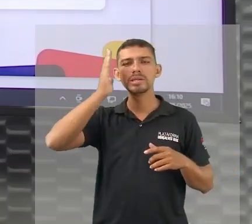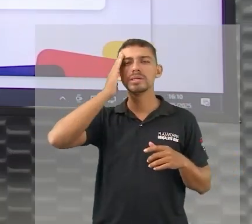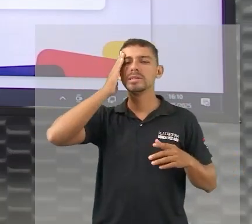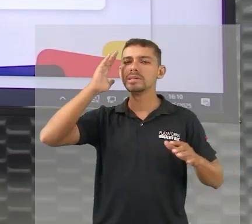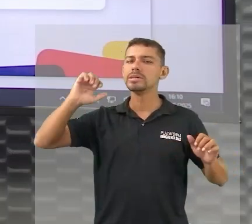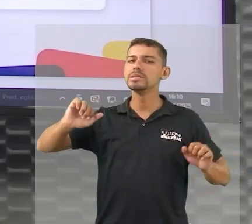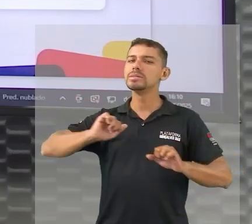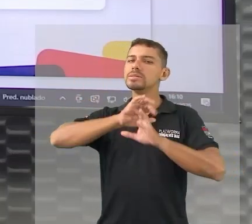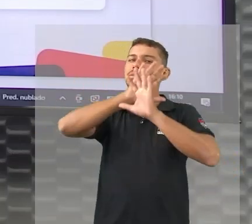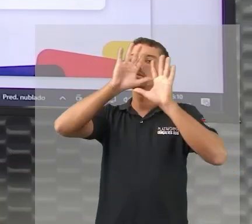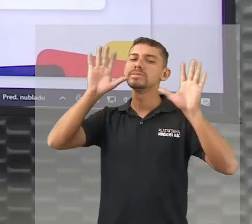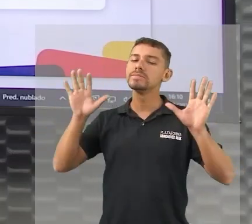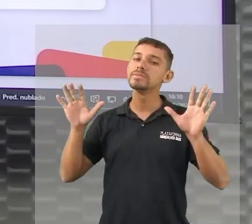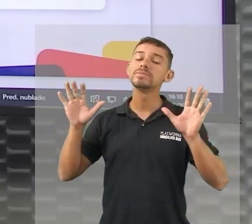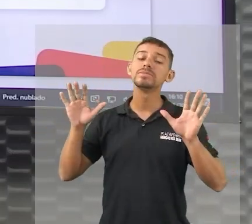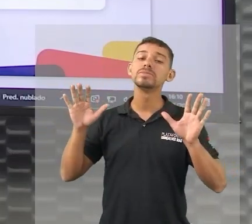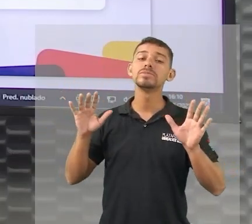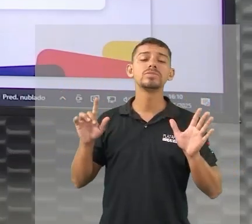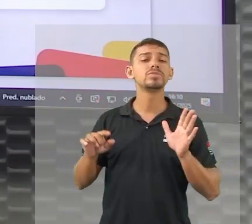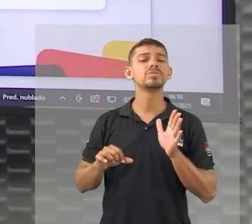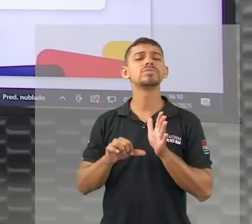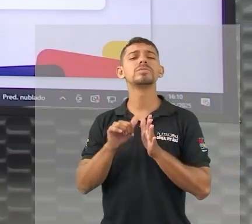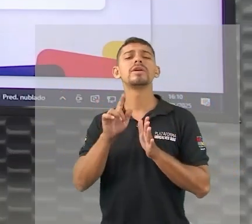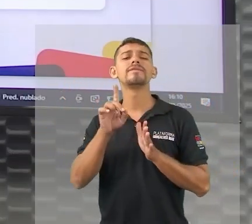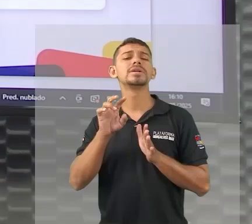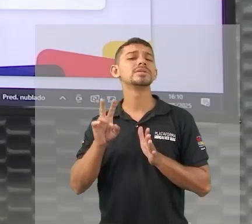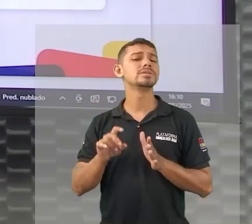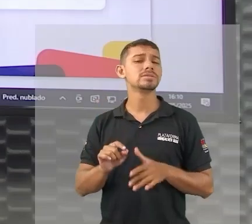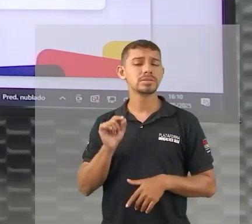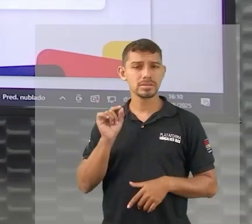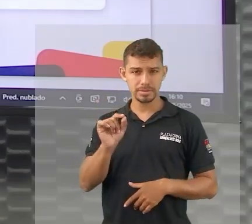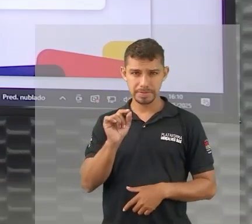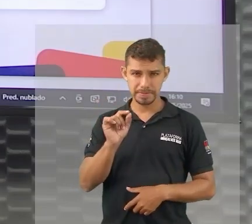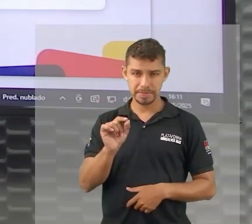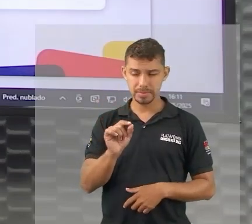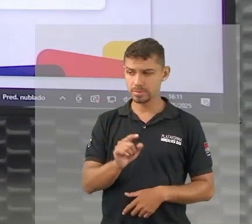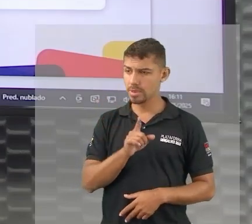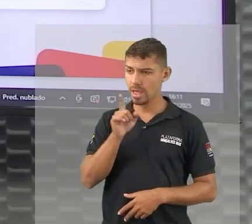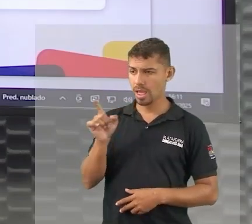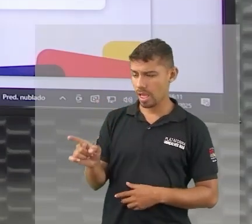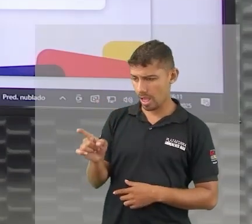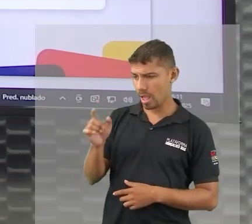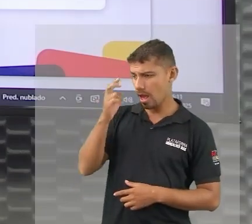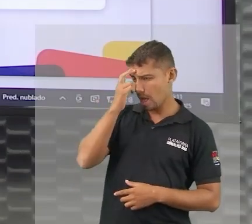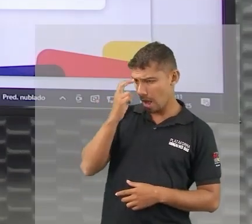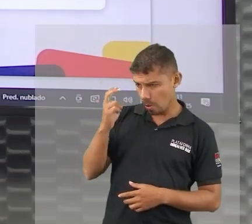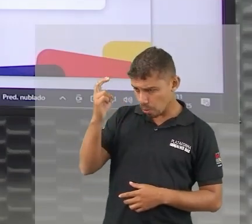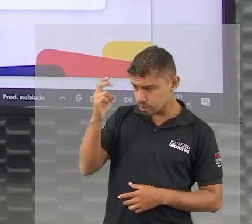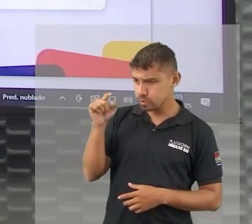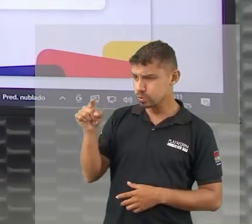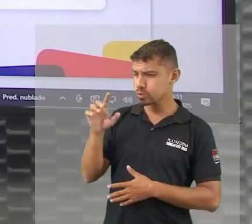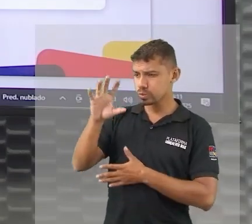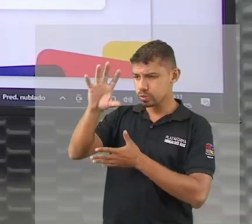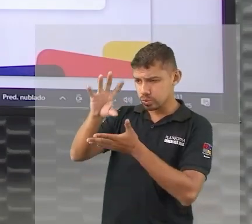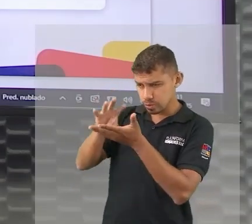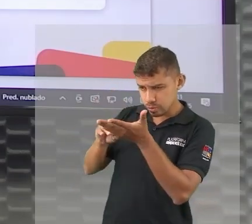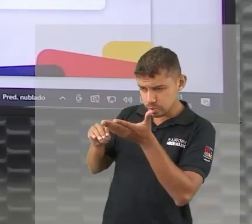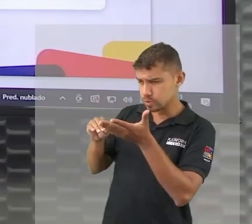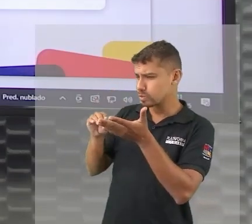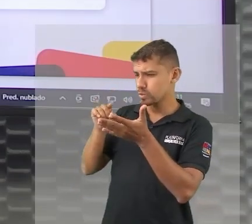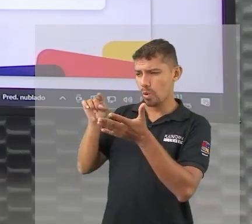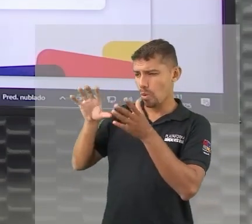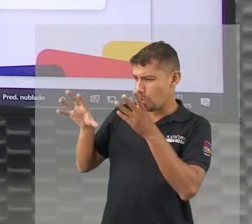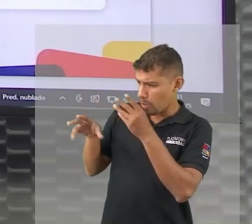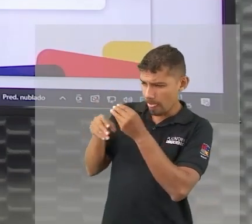né? Uma vez que, se por um lado, a cultura pode ser entendida como os padrões, né, e o conjunto complexo,